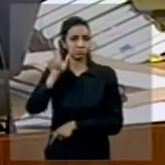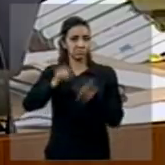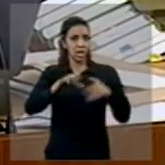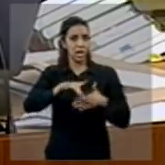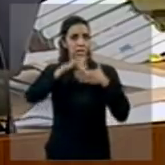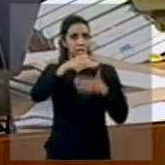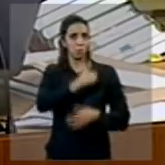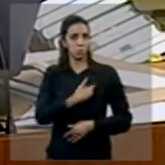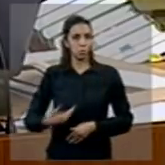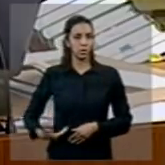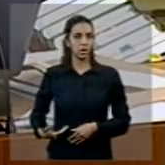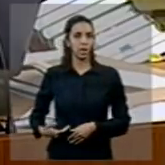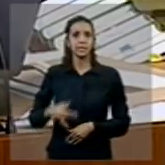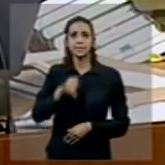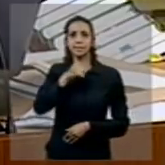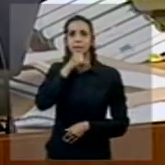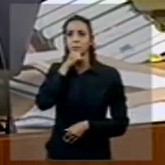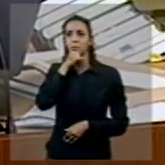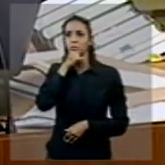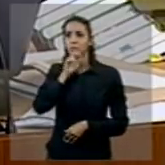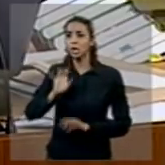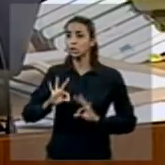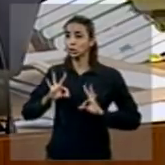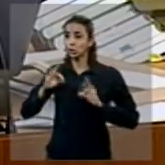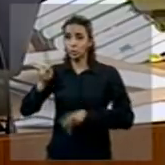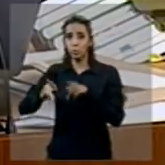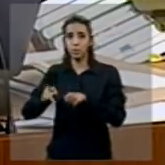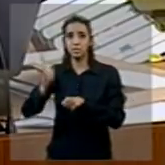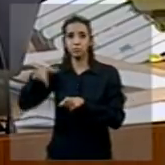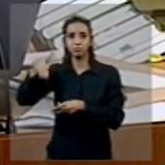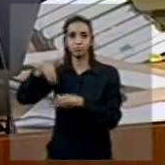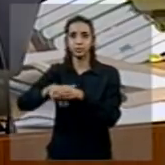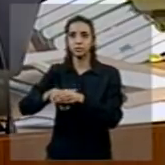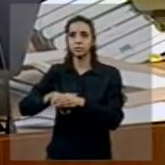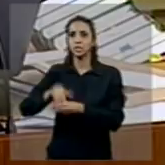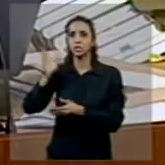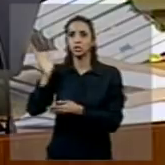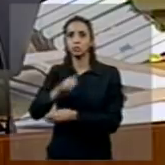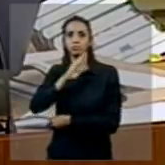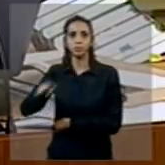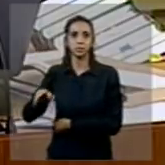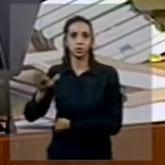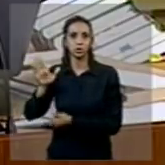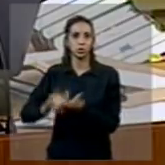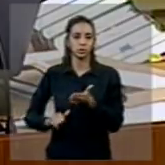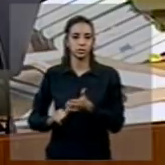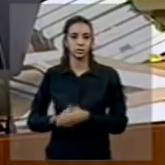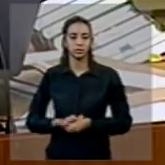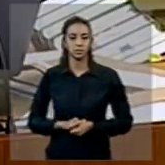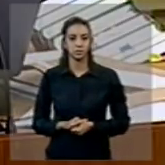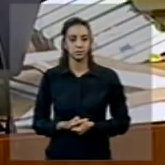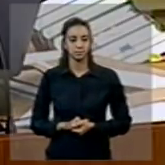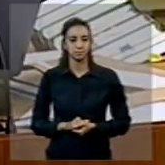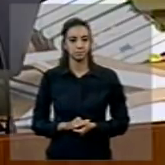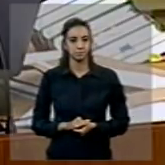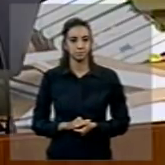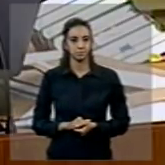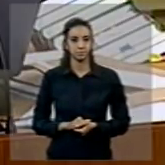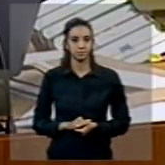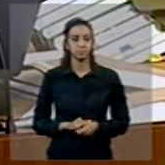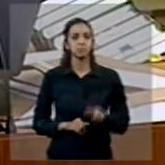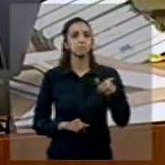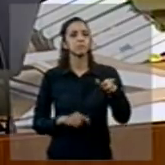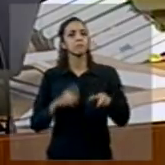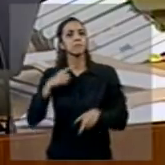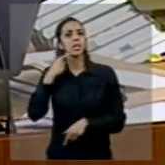tivessem cassado os direitos políticos de toda a sua população. A doutora Bucanieri, da tribuna,